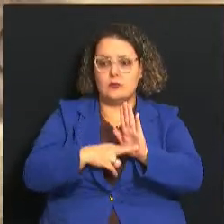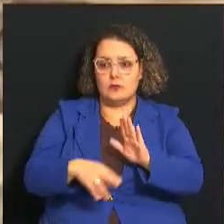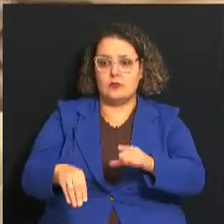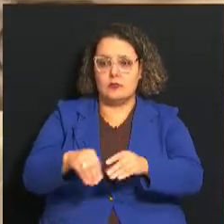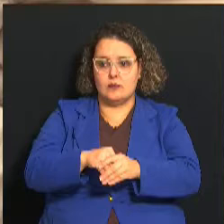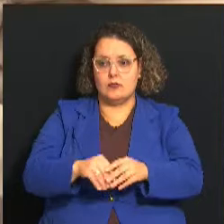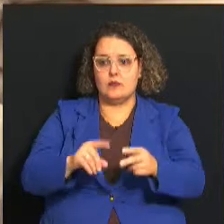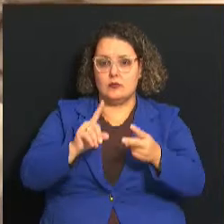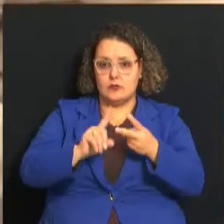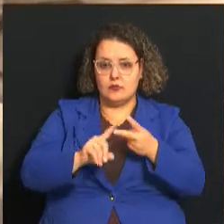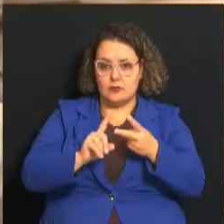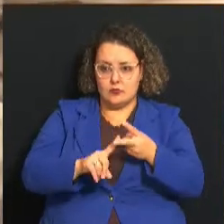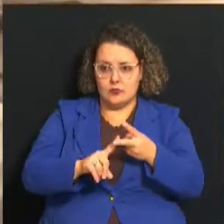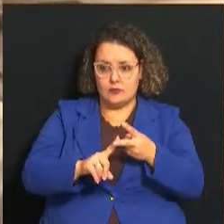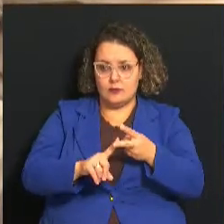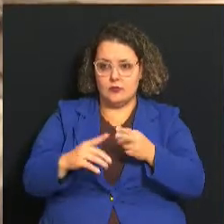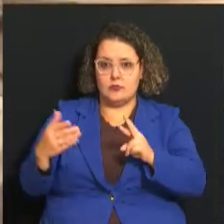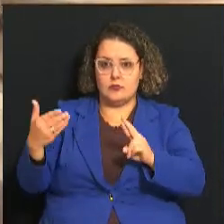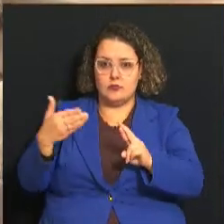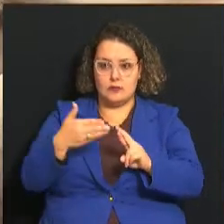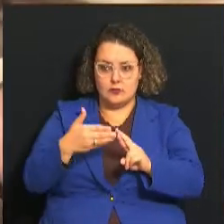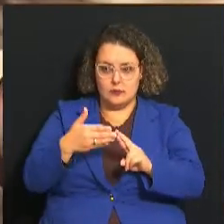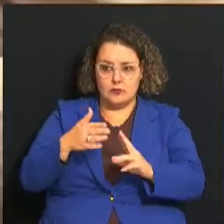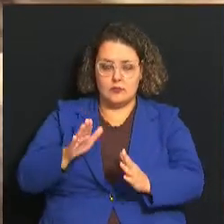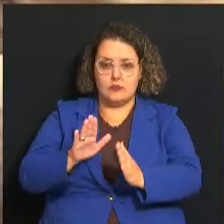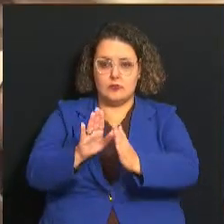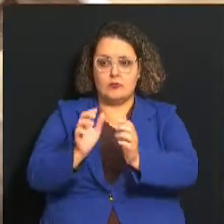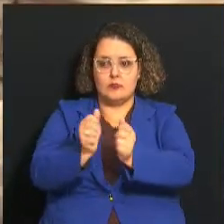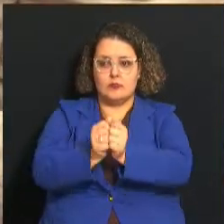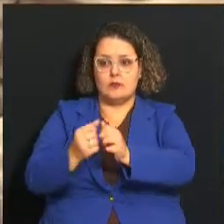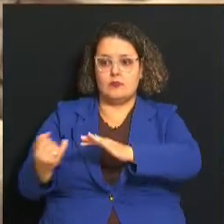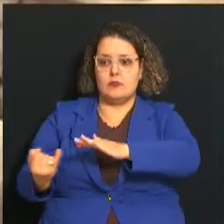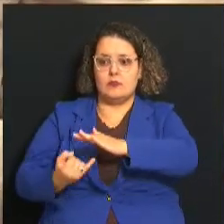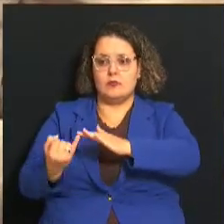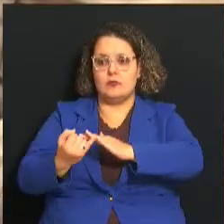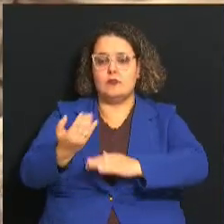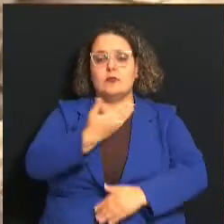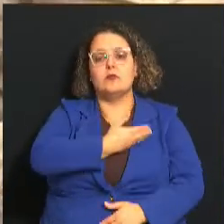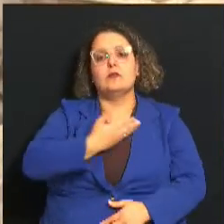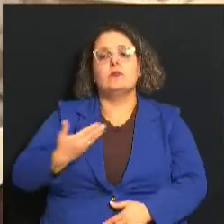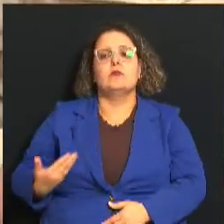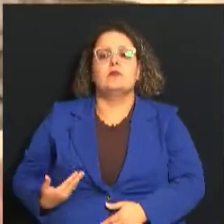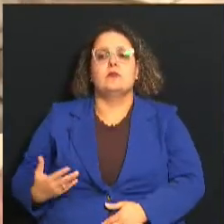2. Representar a frente junto às entidades públicas e privadas.